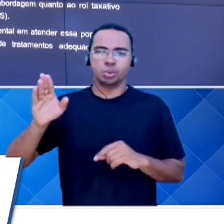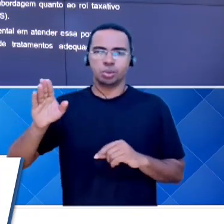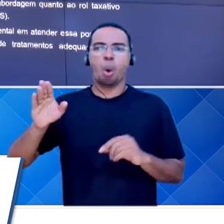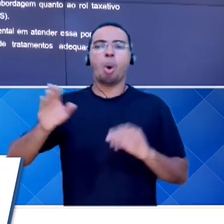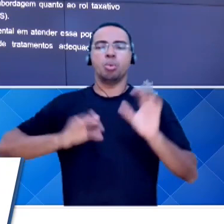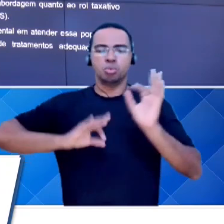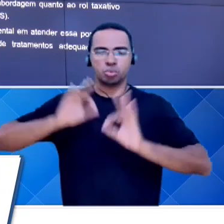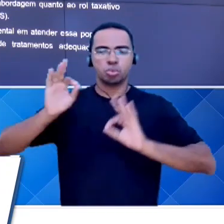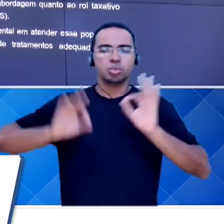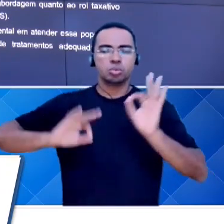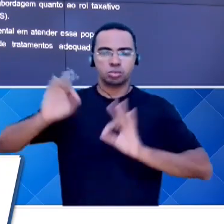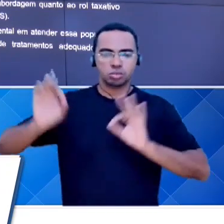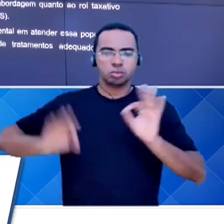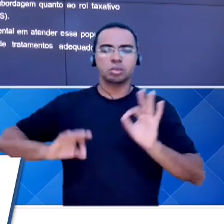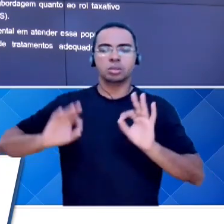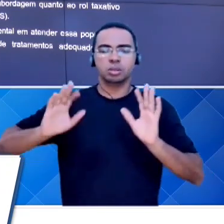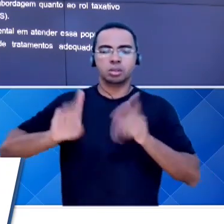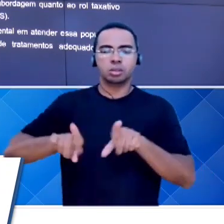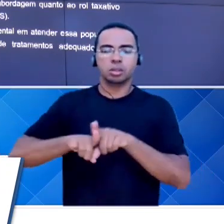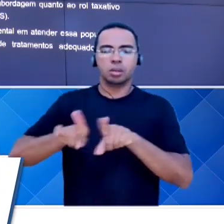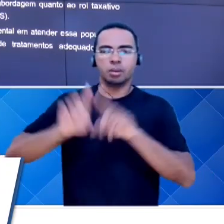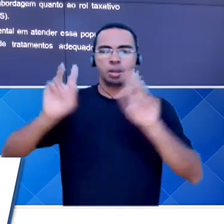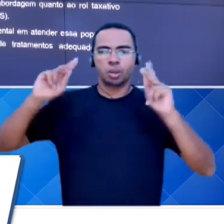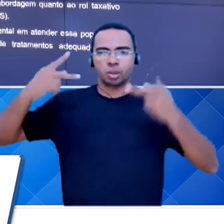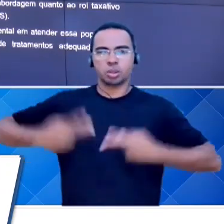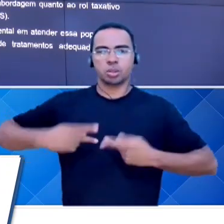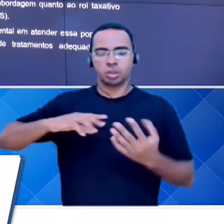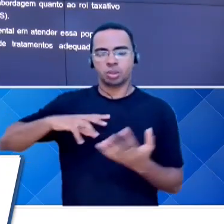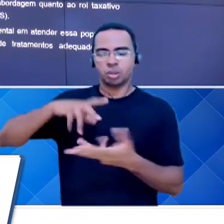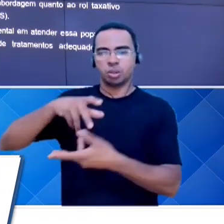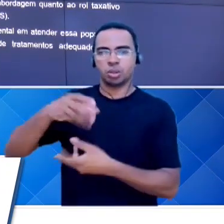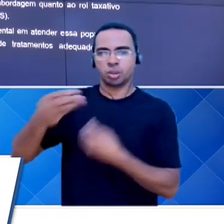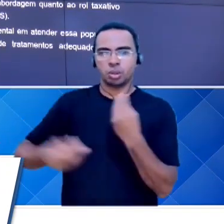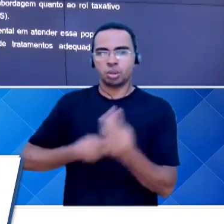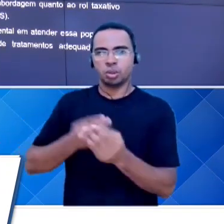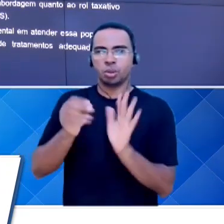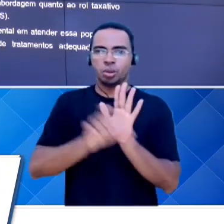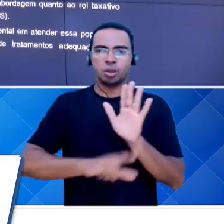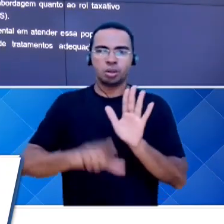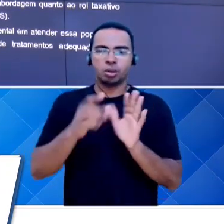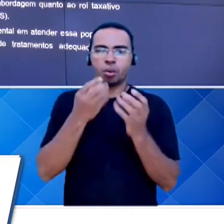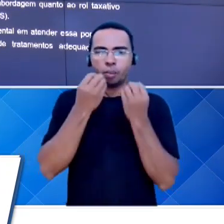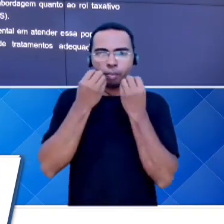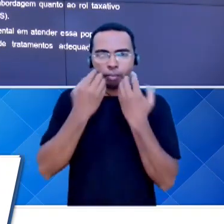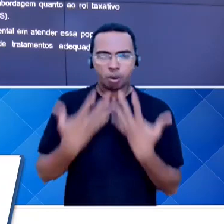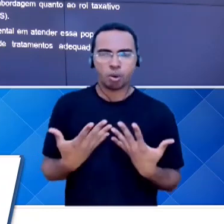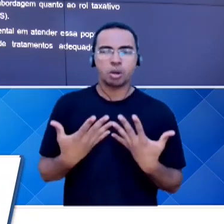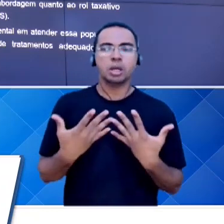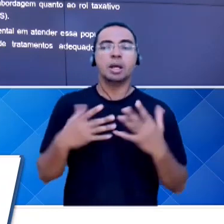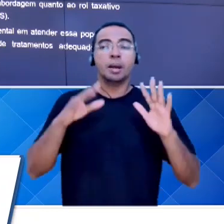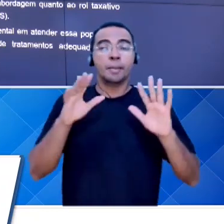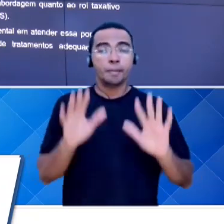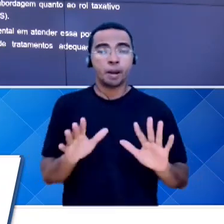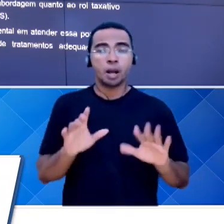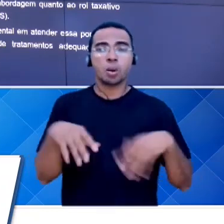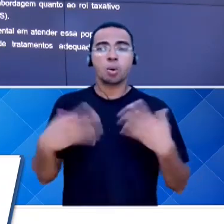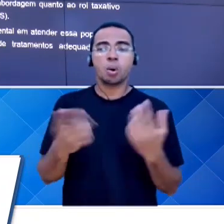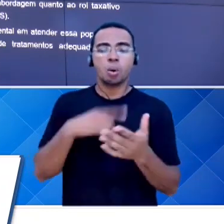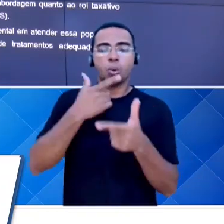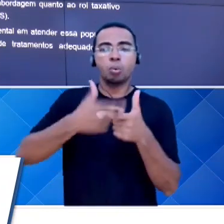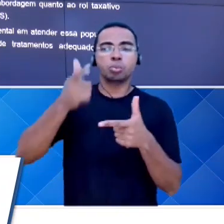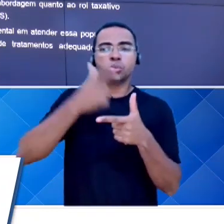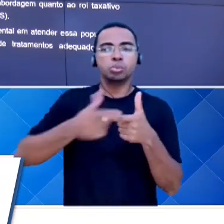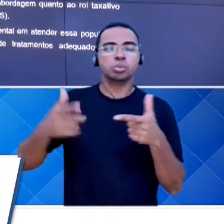organizadas e reconhecidas em todo o mundo, como uma legislação muito robusta. Porém, qual é o grande problema? É